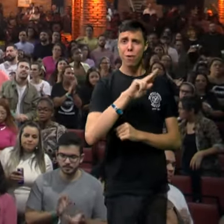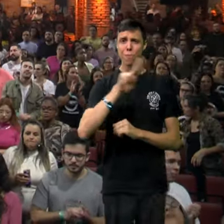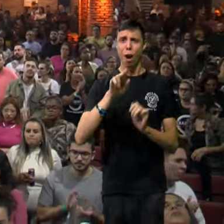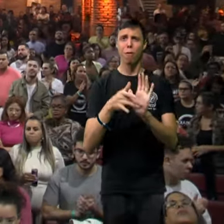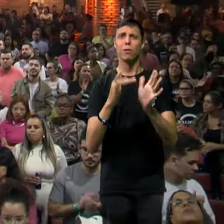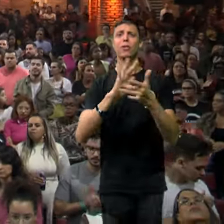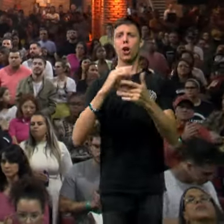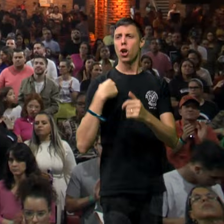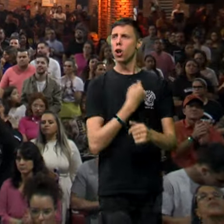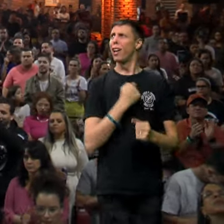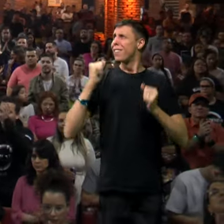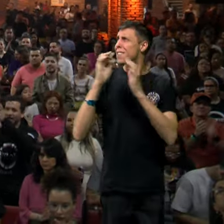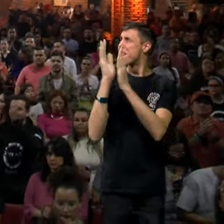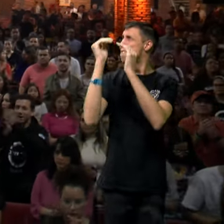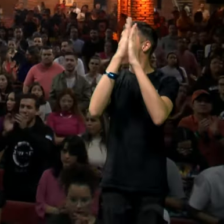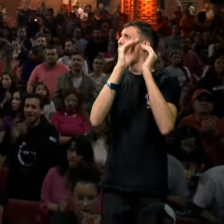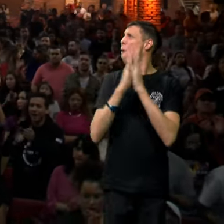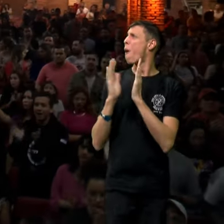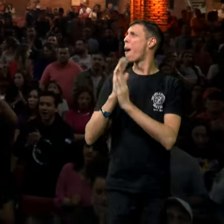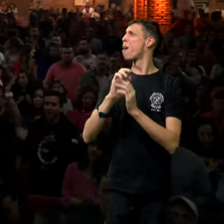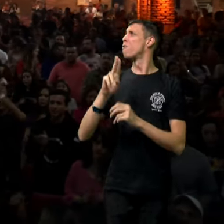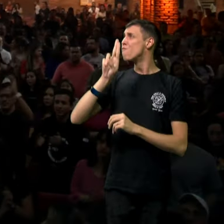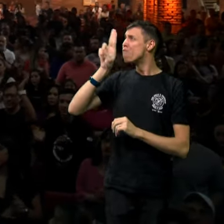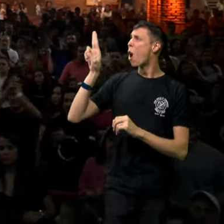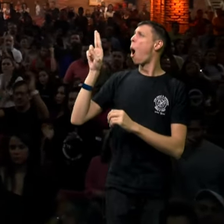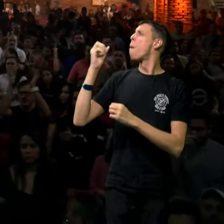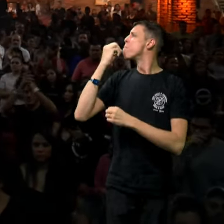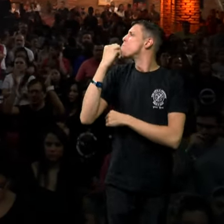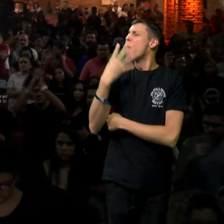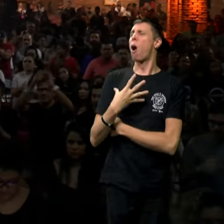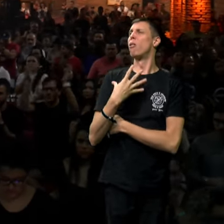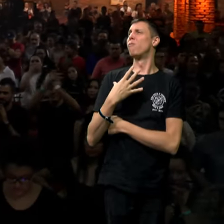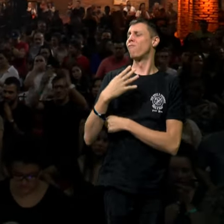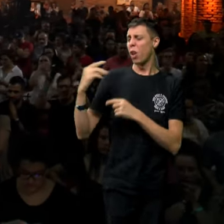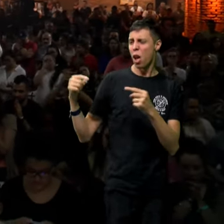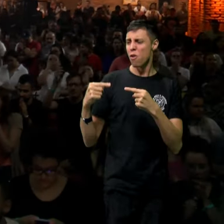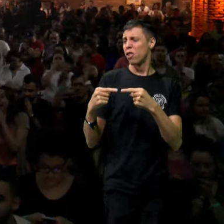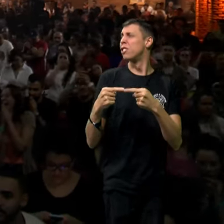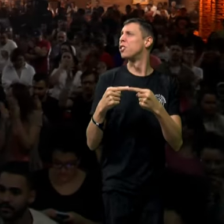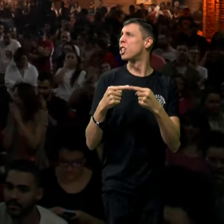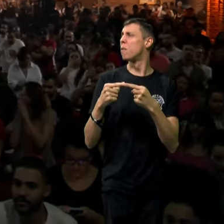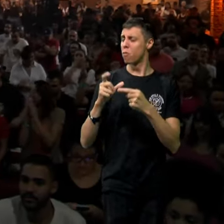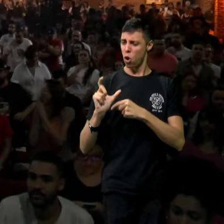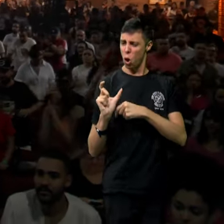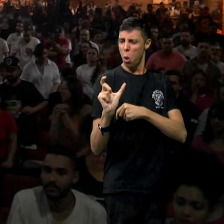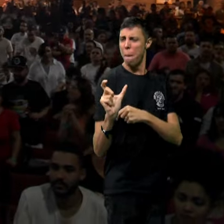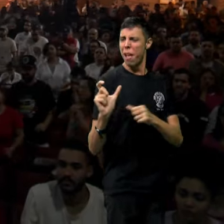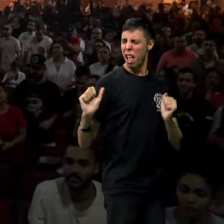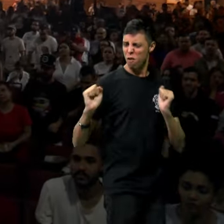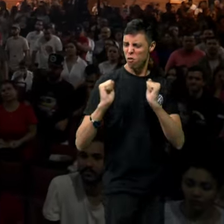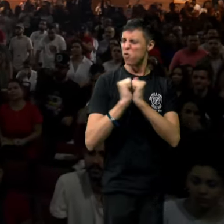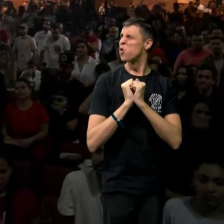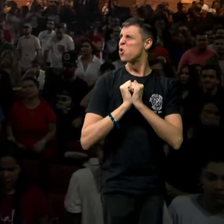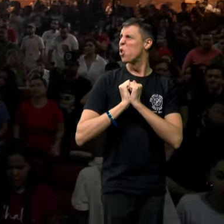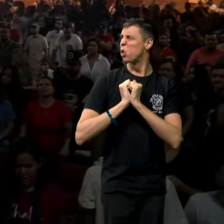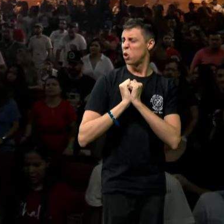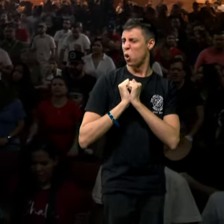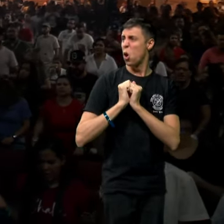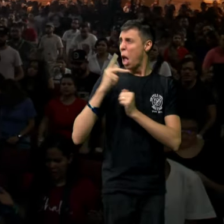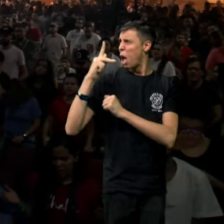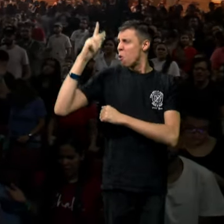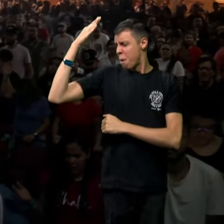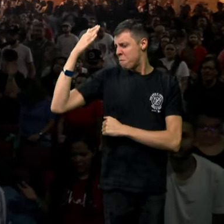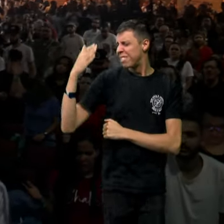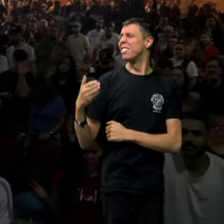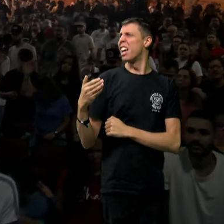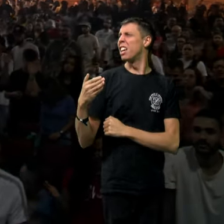te louvamos e te bendizemos, porque o destino que o Senhor tem para nós através da sua palavra é estar junto a ribeiros de águas,